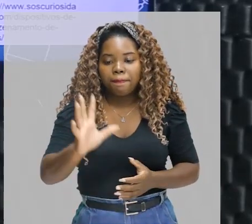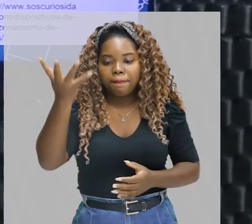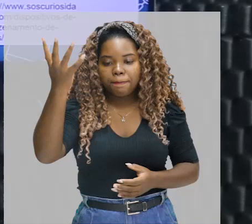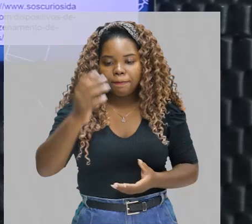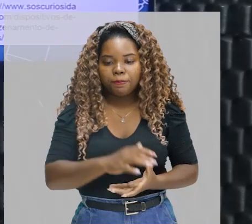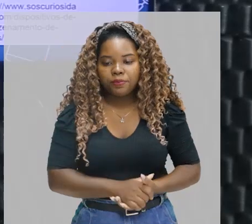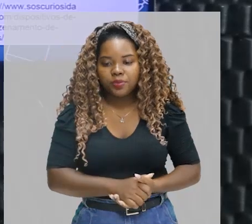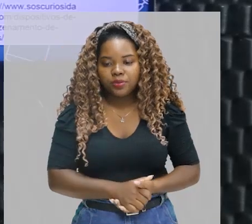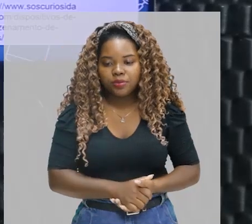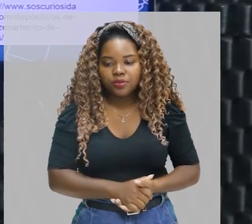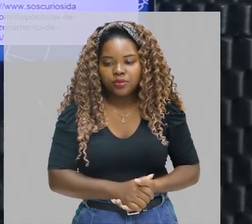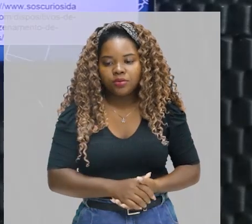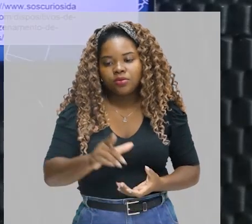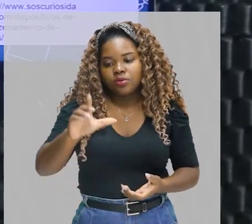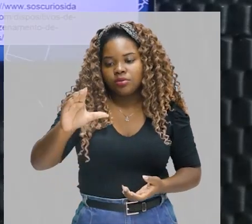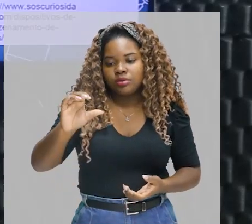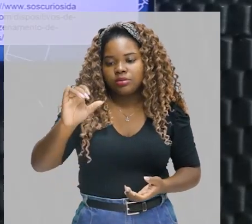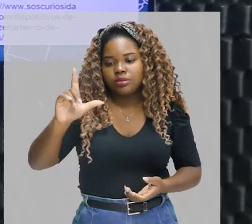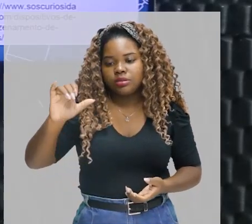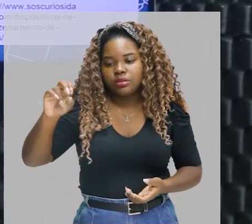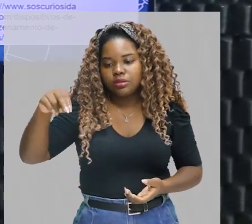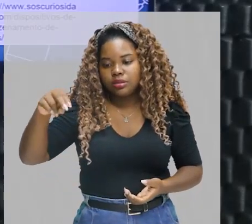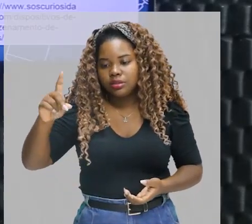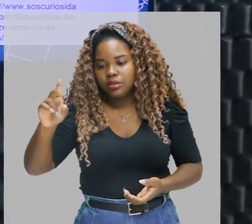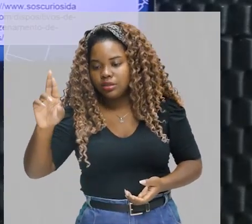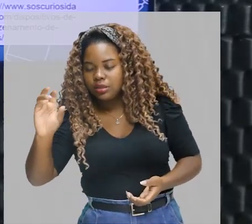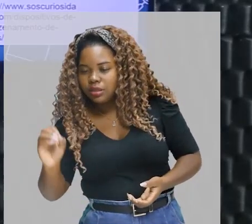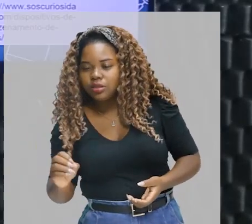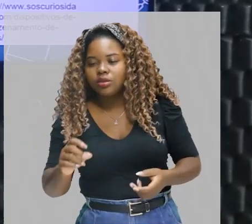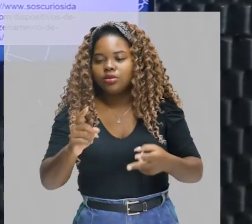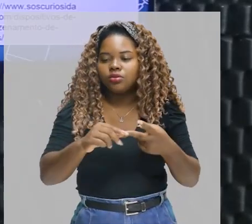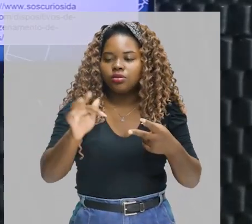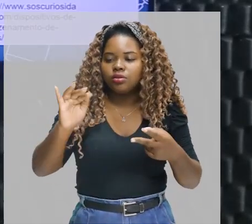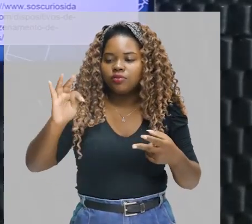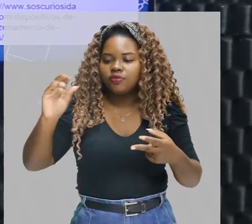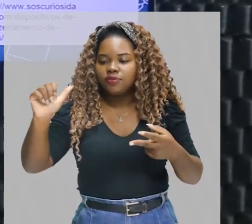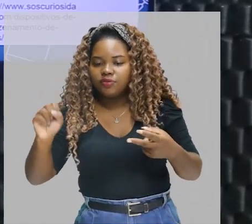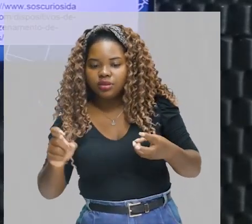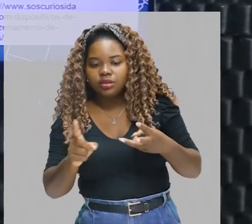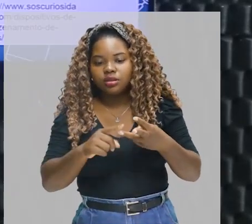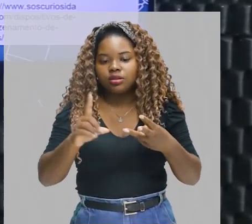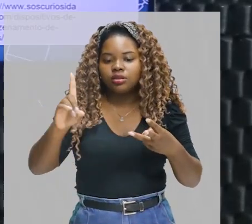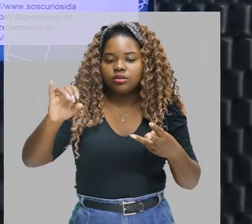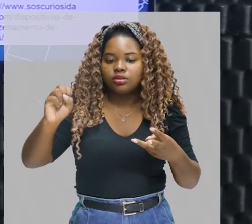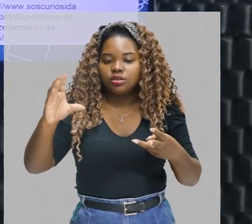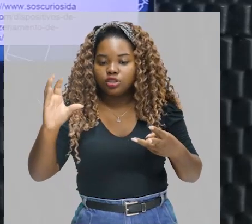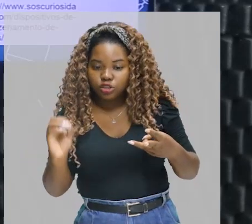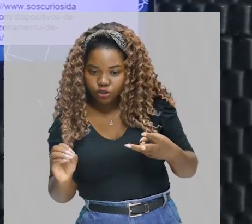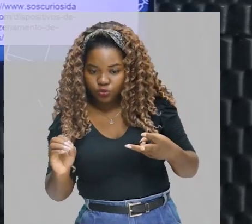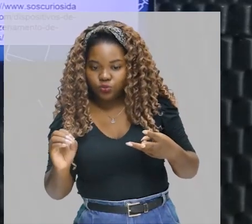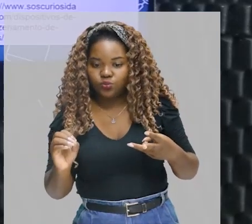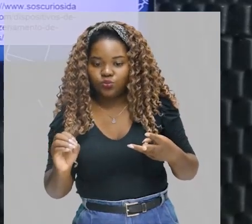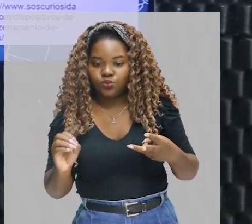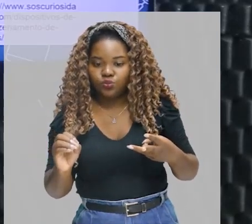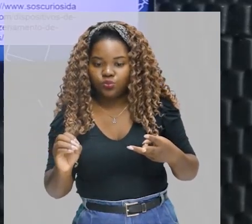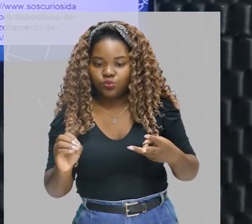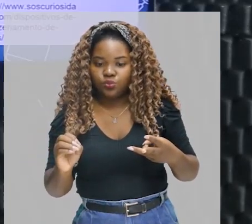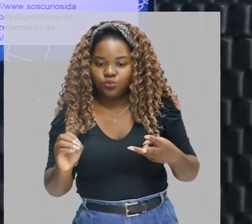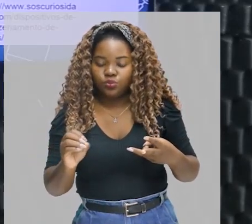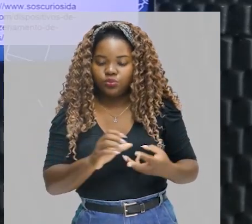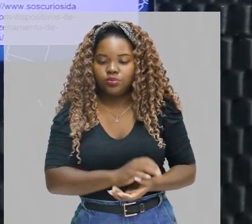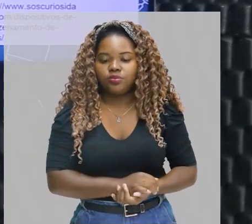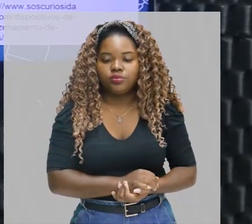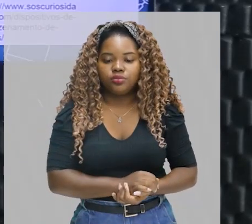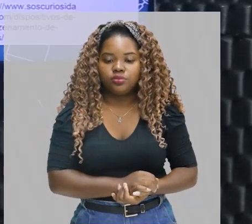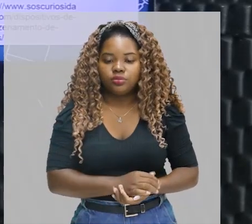surgiram. Primeiramente os cilindros e fitas, depois os discos magnéticos. Aí nós já vamos falar aqui